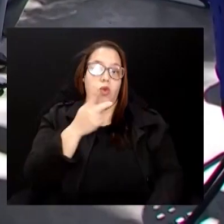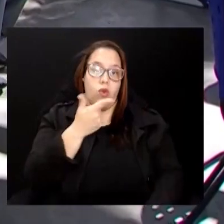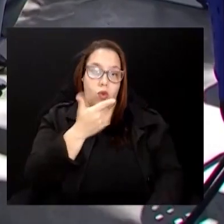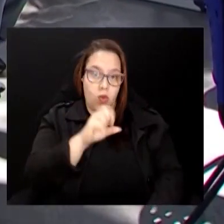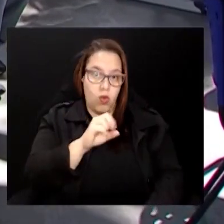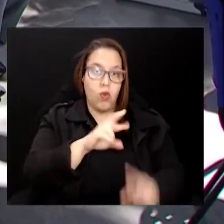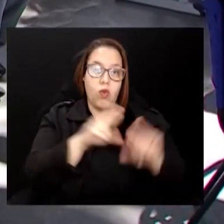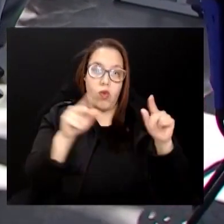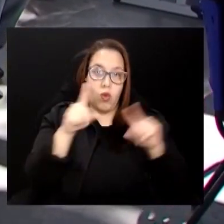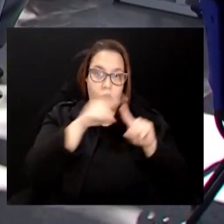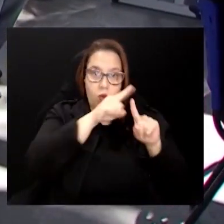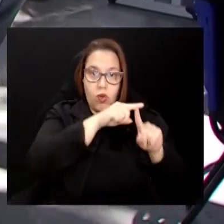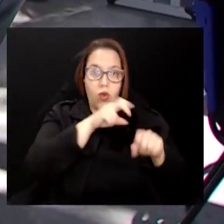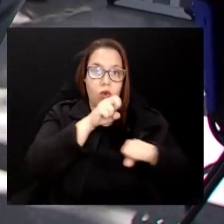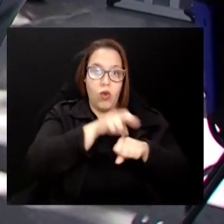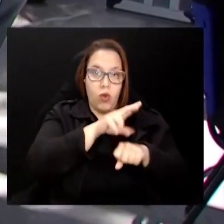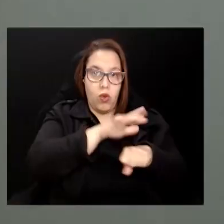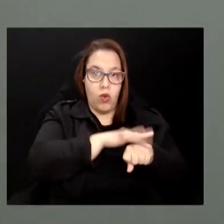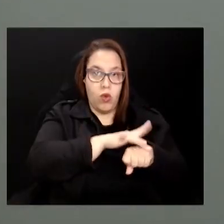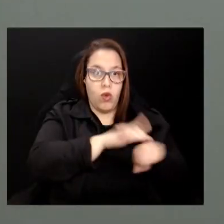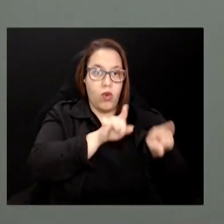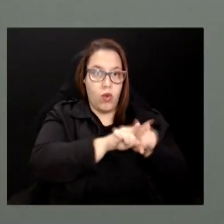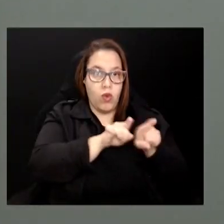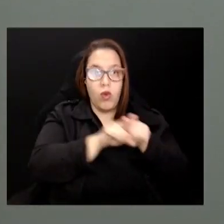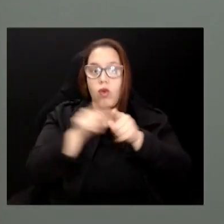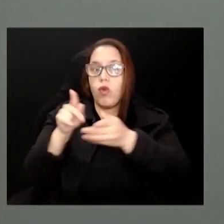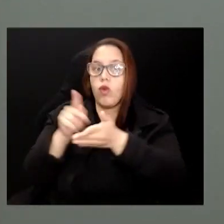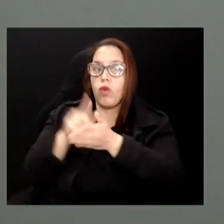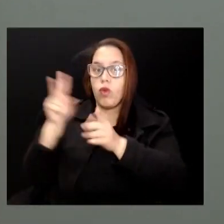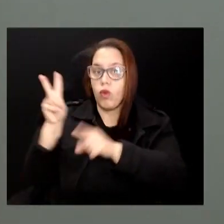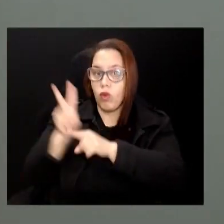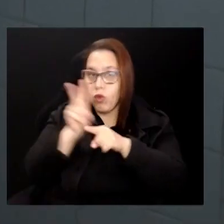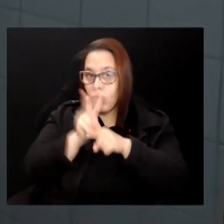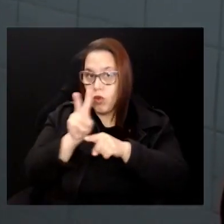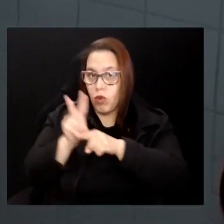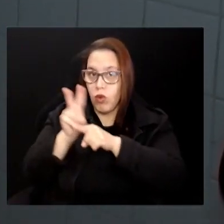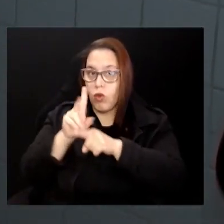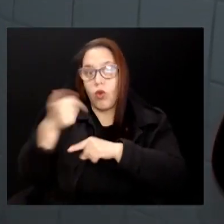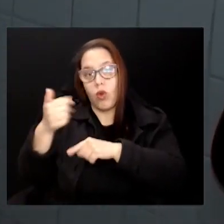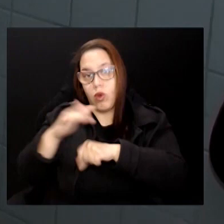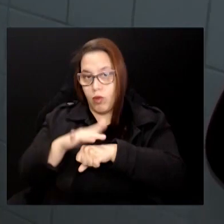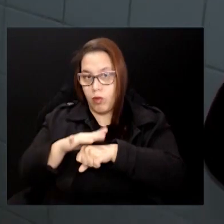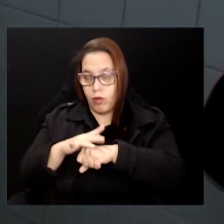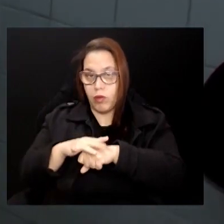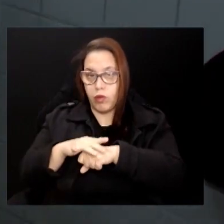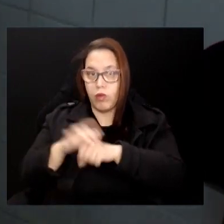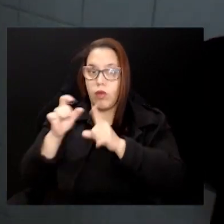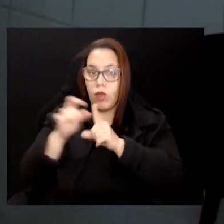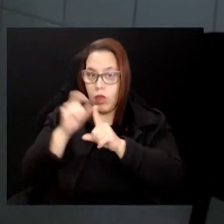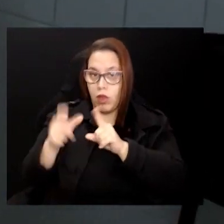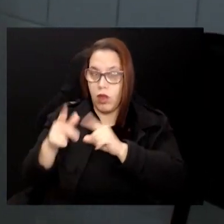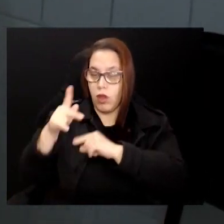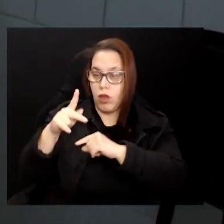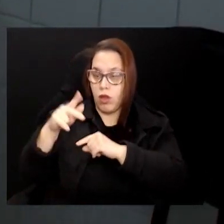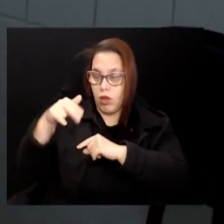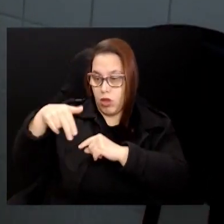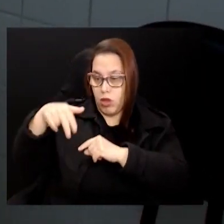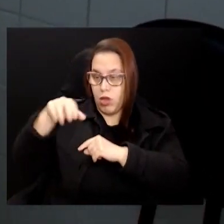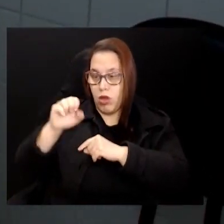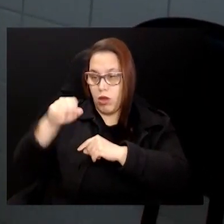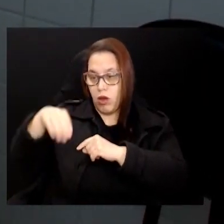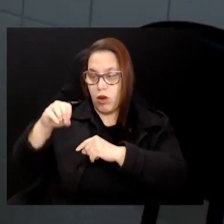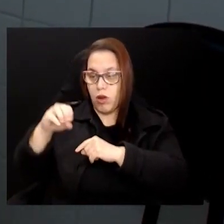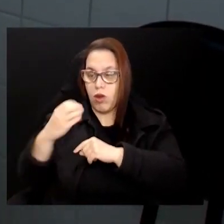outras doenças também? Na verdade ela protege contra outras doenças. Acho que a palavra pneumococo acaba fazendo uma associação à